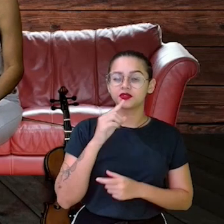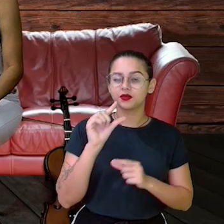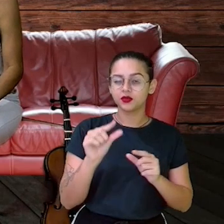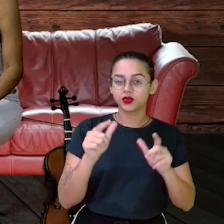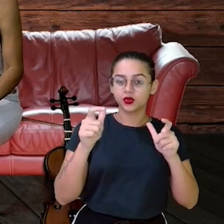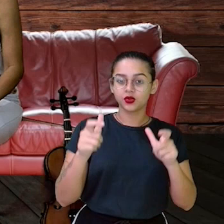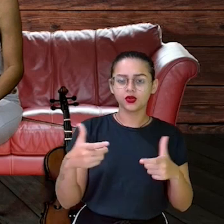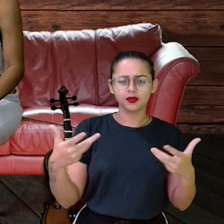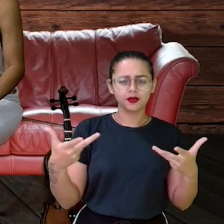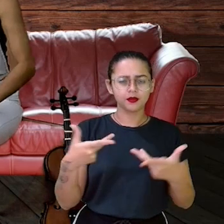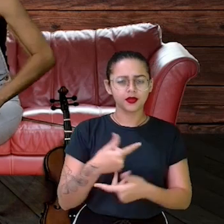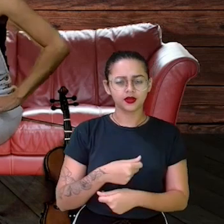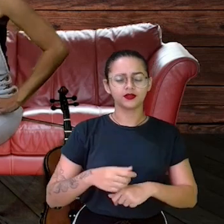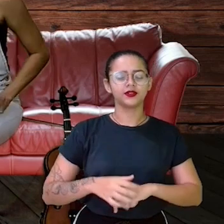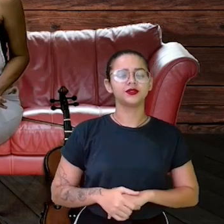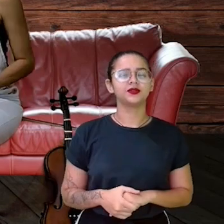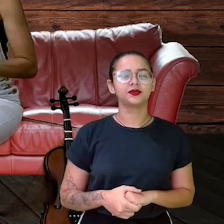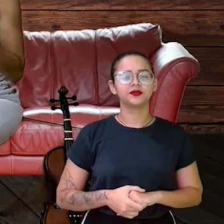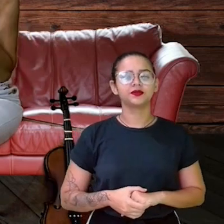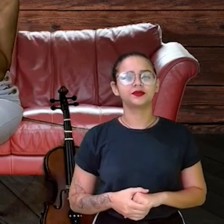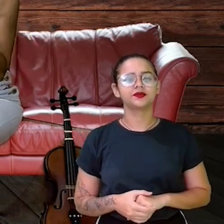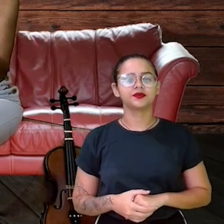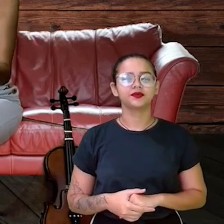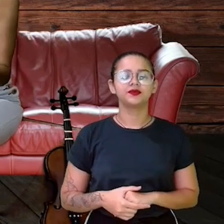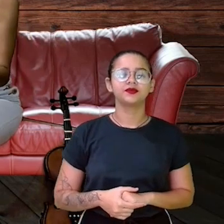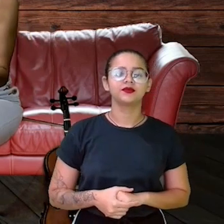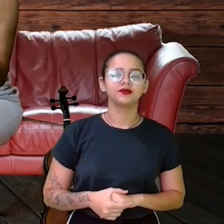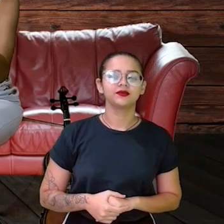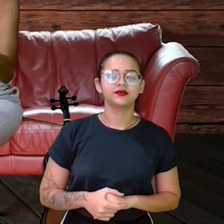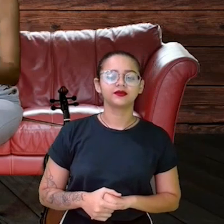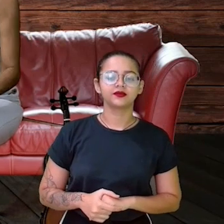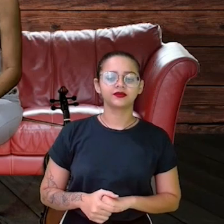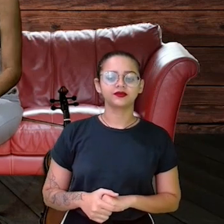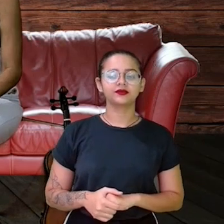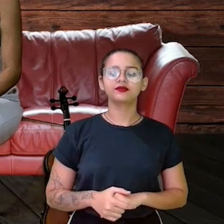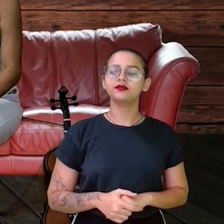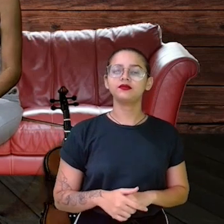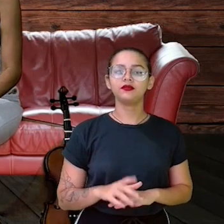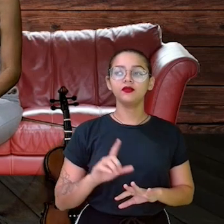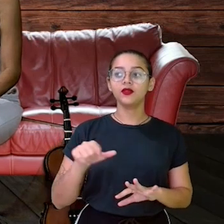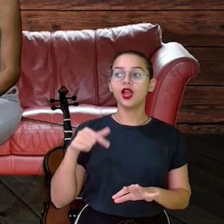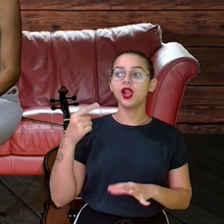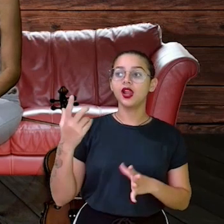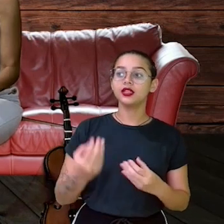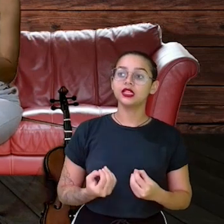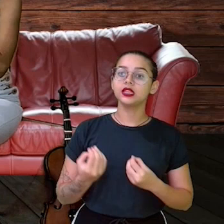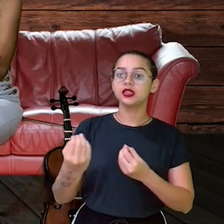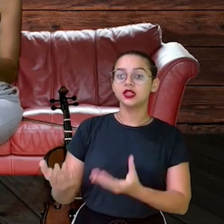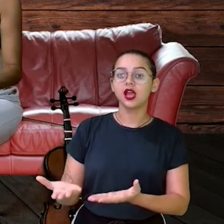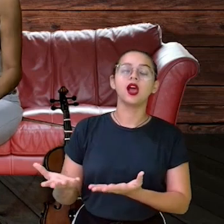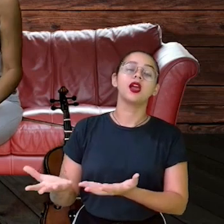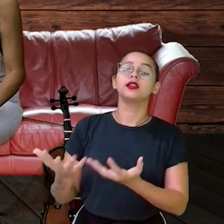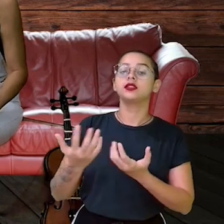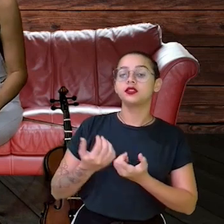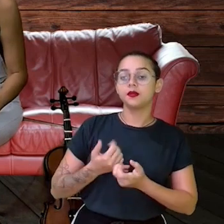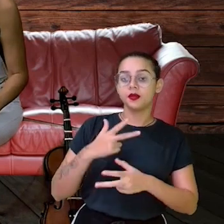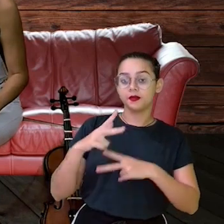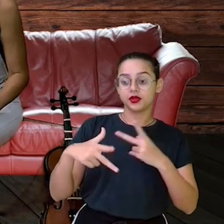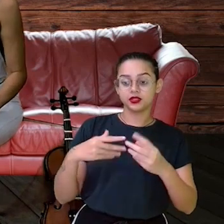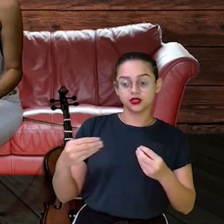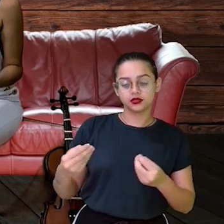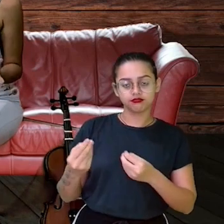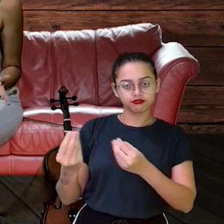maravilhoso? Olha, além de dar e receber presentes de Natal, os